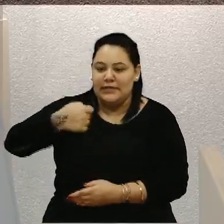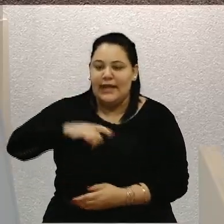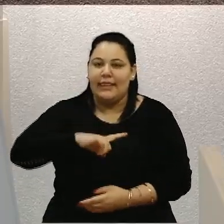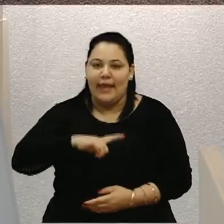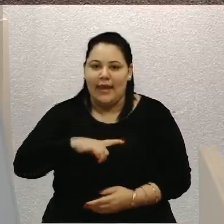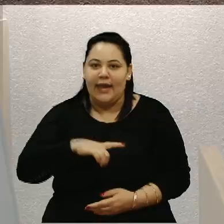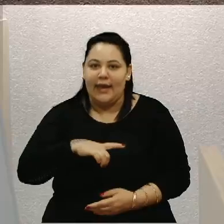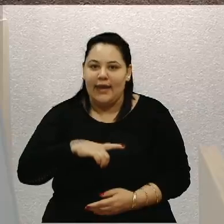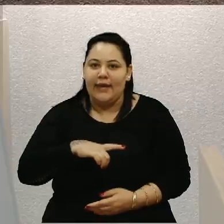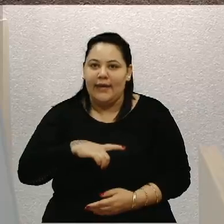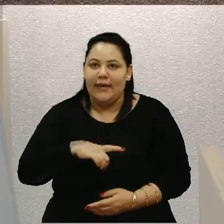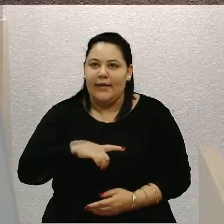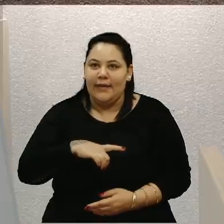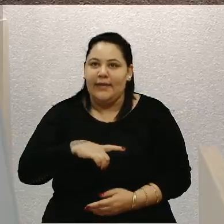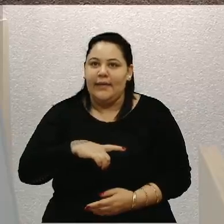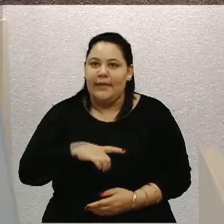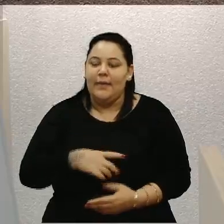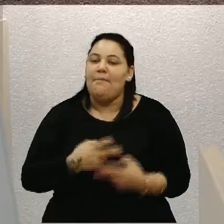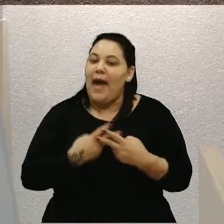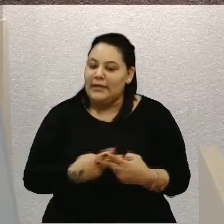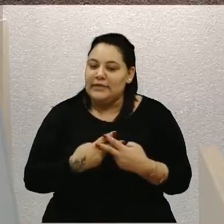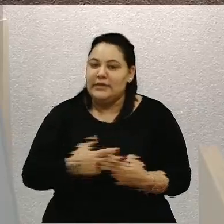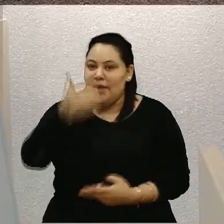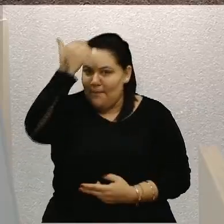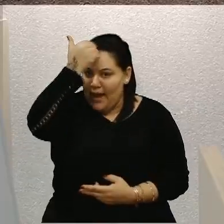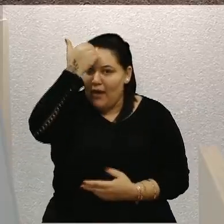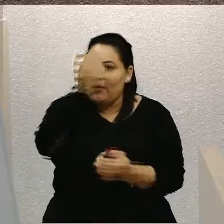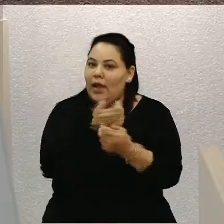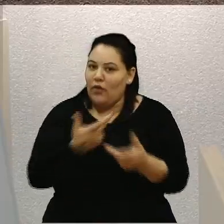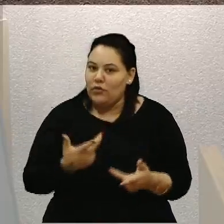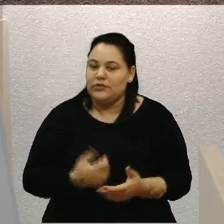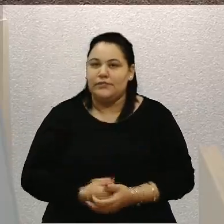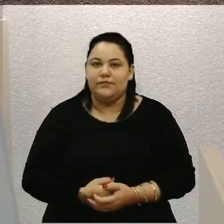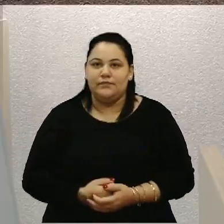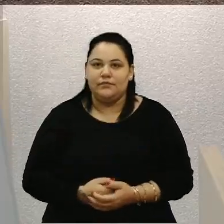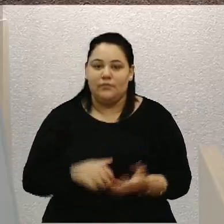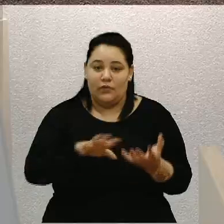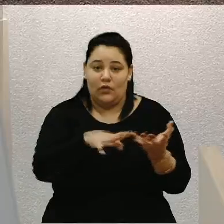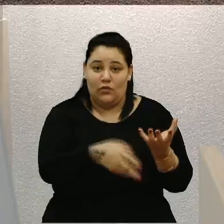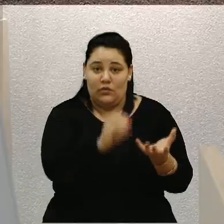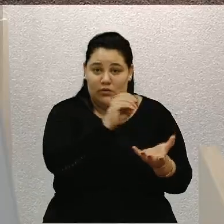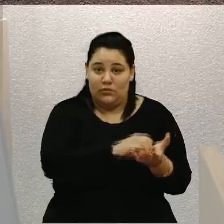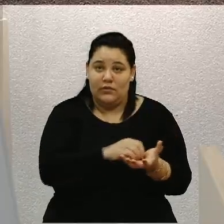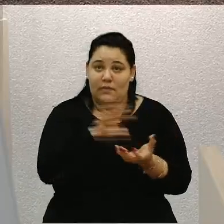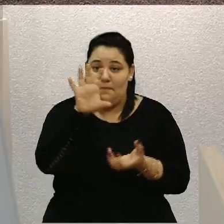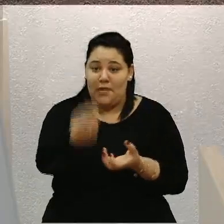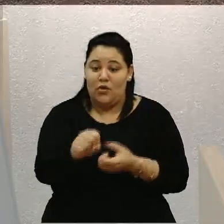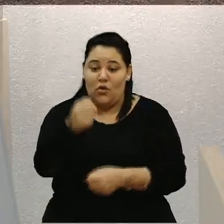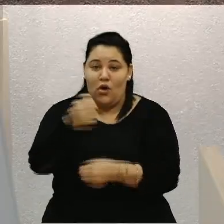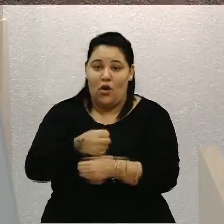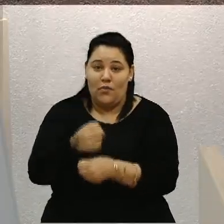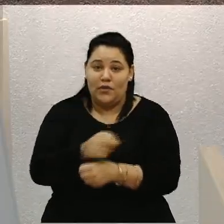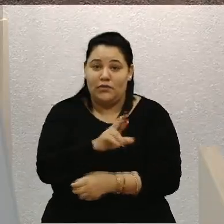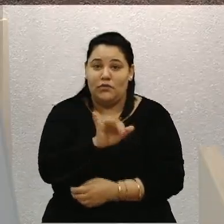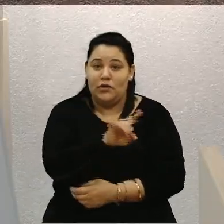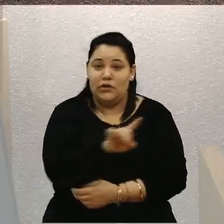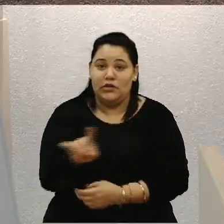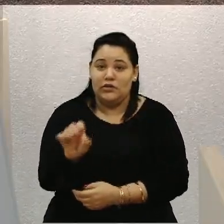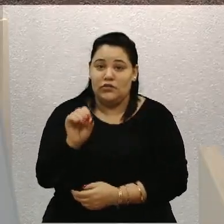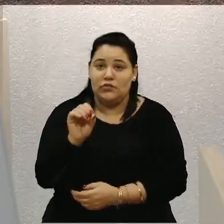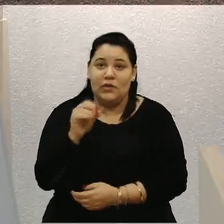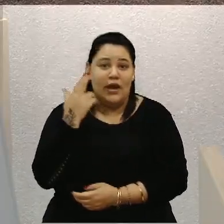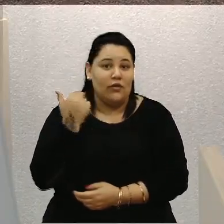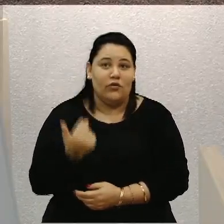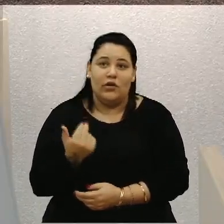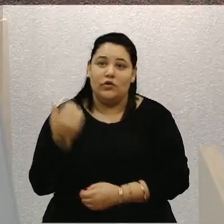para aguentar certas coisas. Mas vamos lá. Codeca reassumiu a situação da obra do Desvio Risso e é natural que